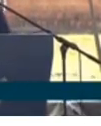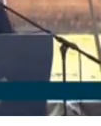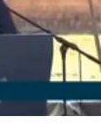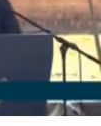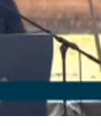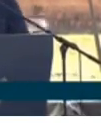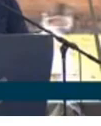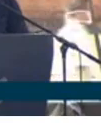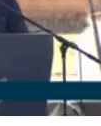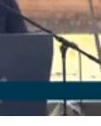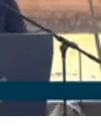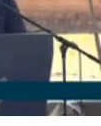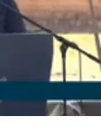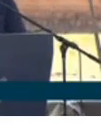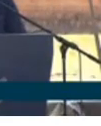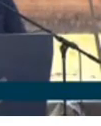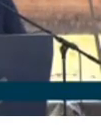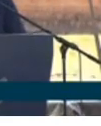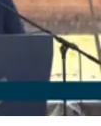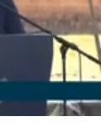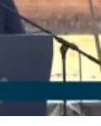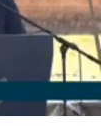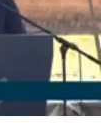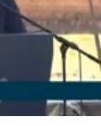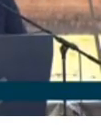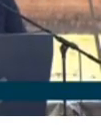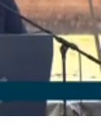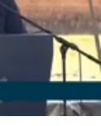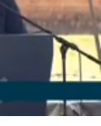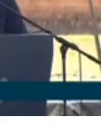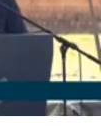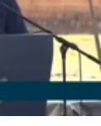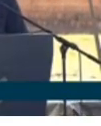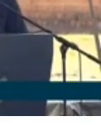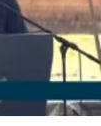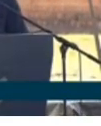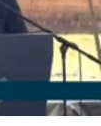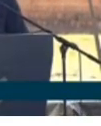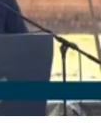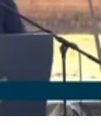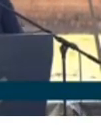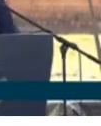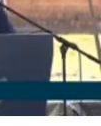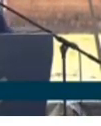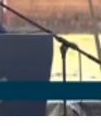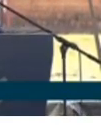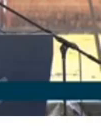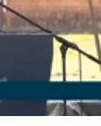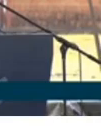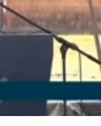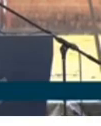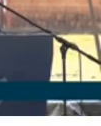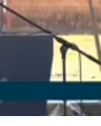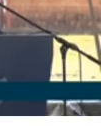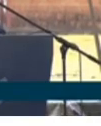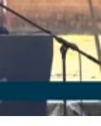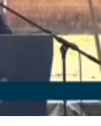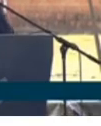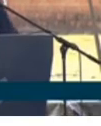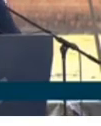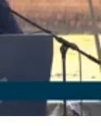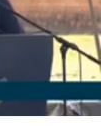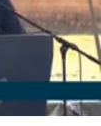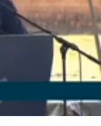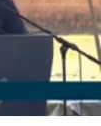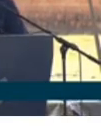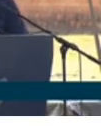nossa economia. Podemos viver sem muita coisa, mas ninguém vive sem comida. Dizer também a